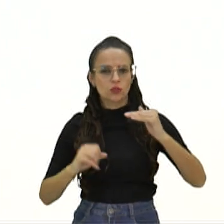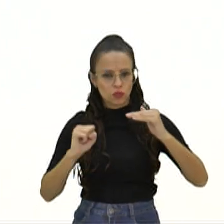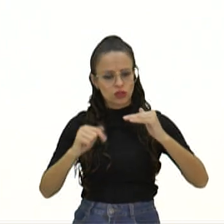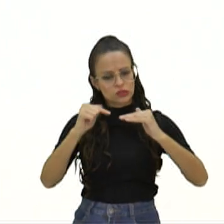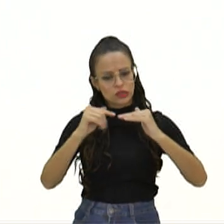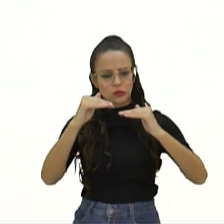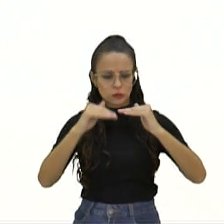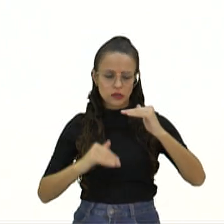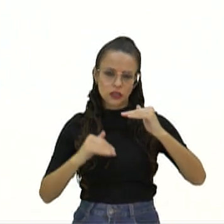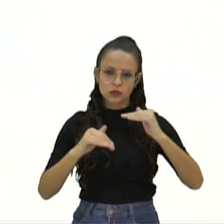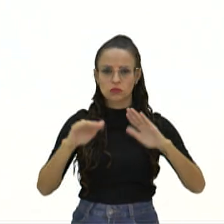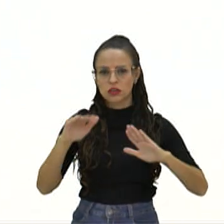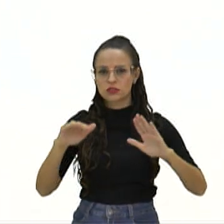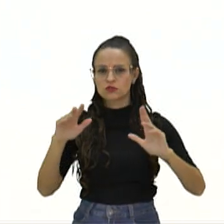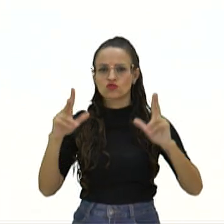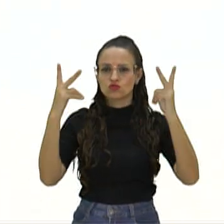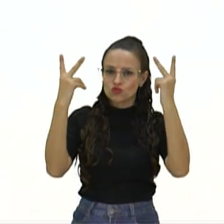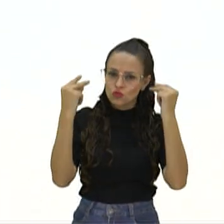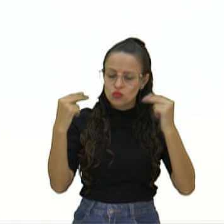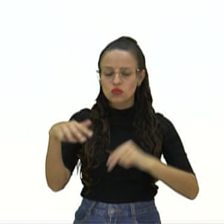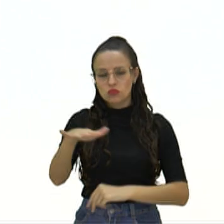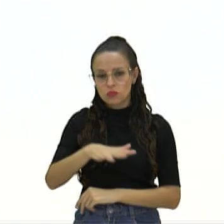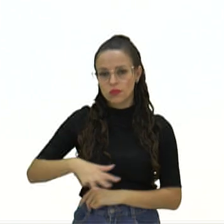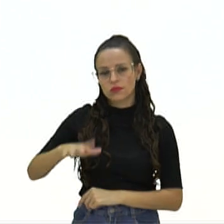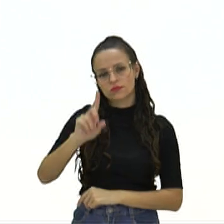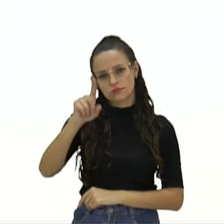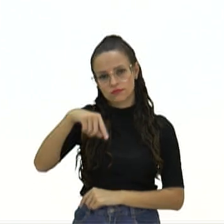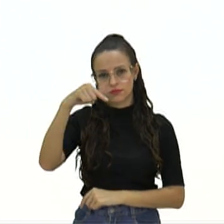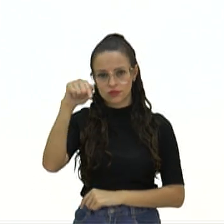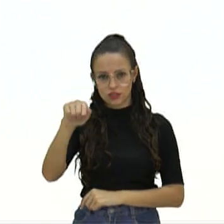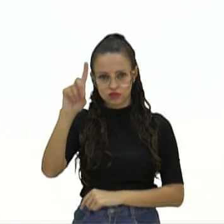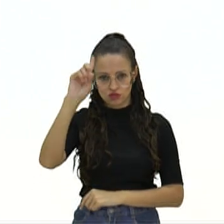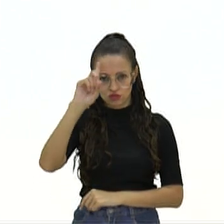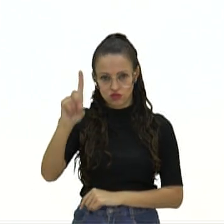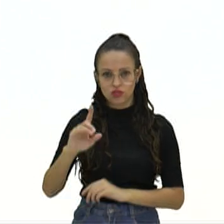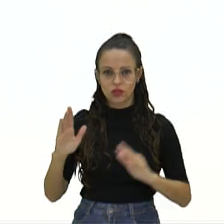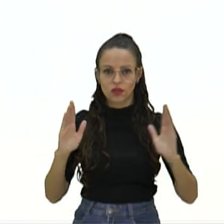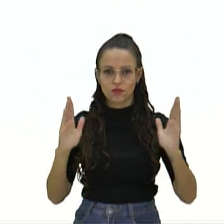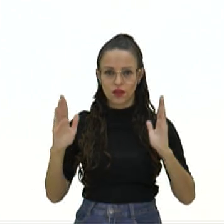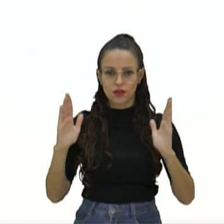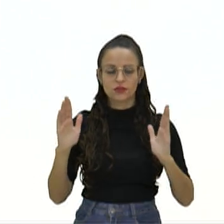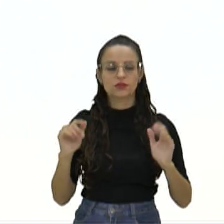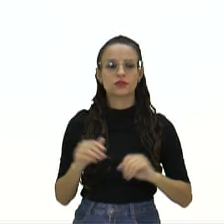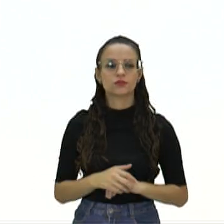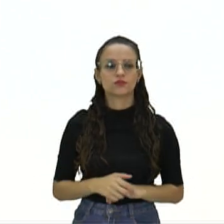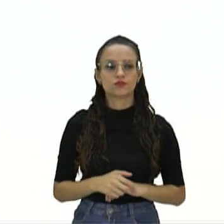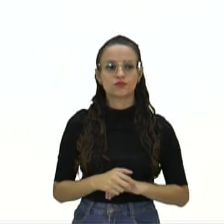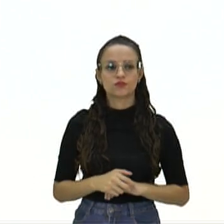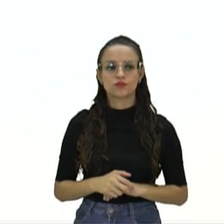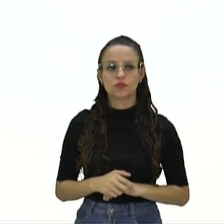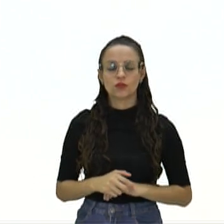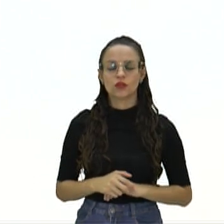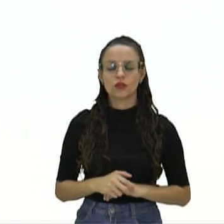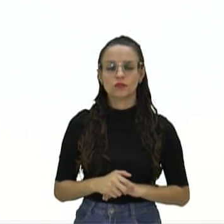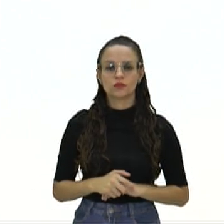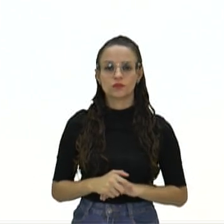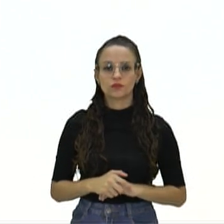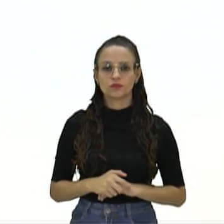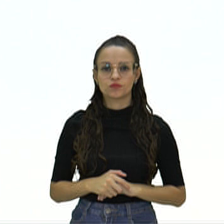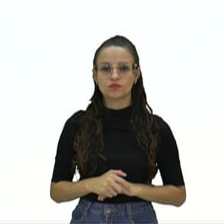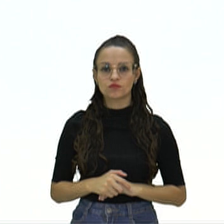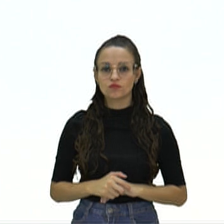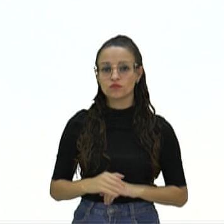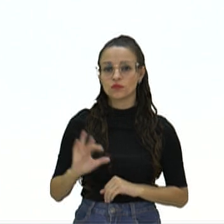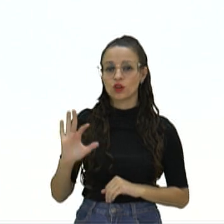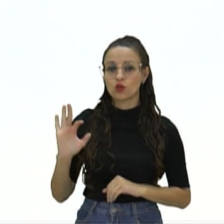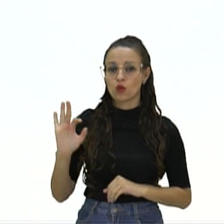menos, mas considerando de um modo geral 7 dias aqui. Uma fase em que o óvulo está ficando